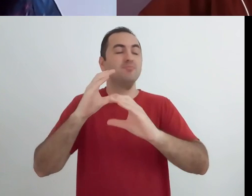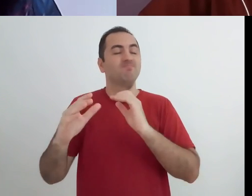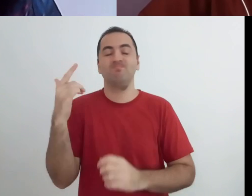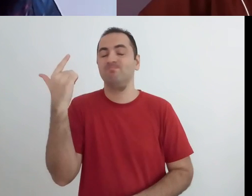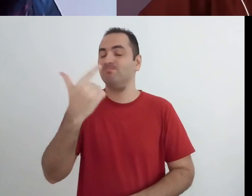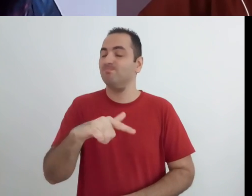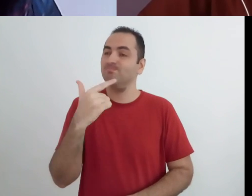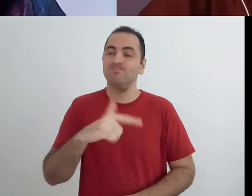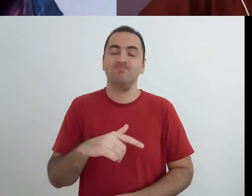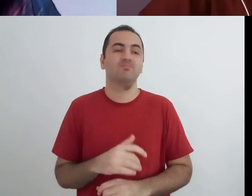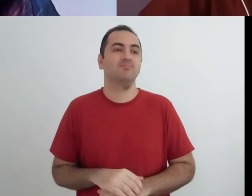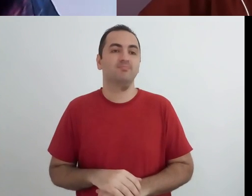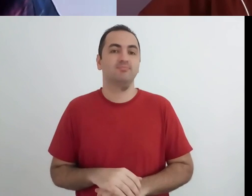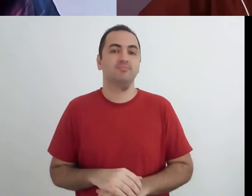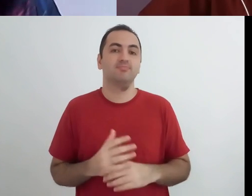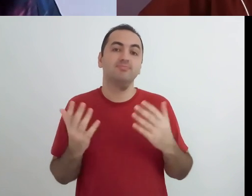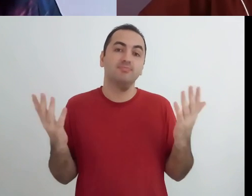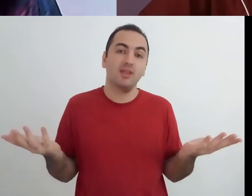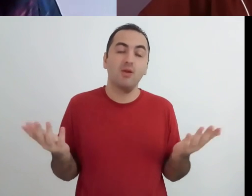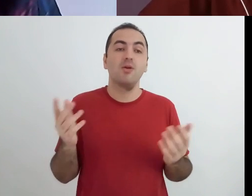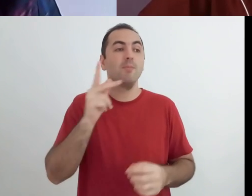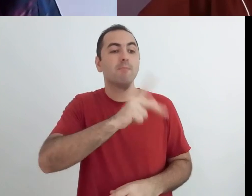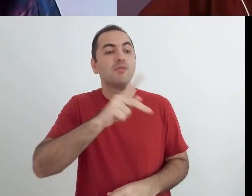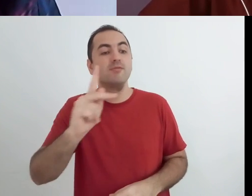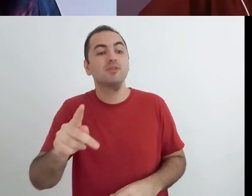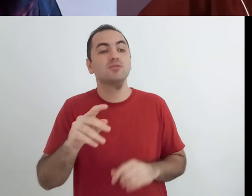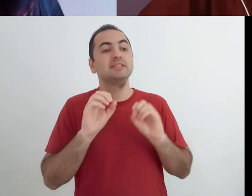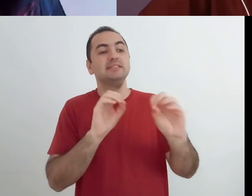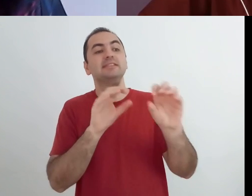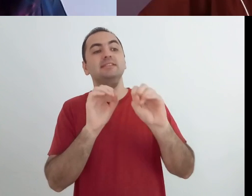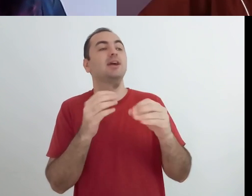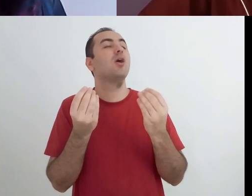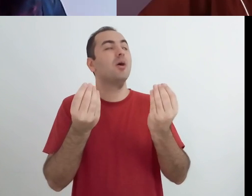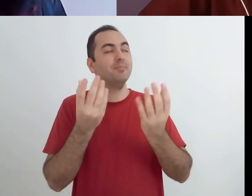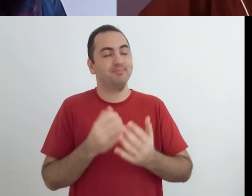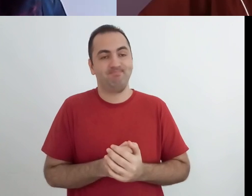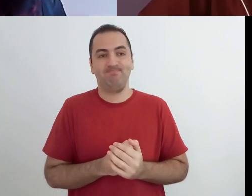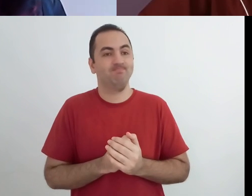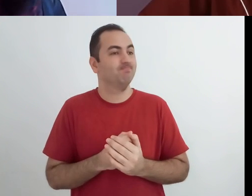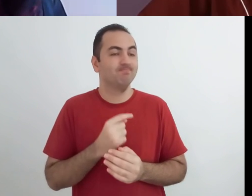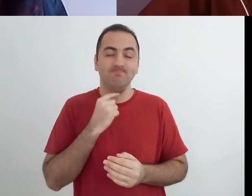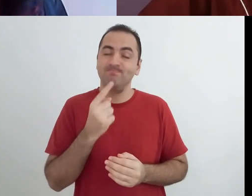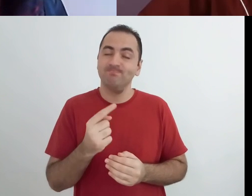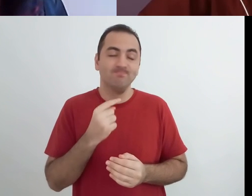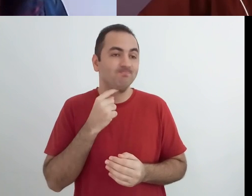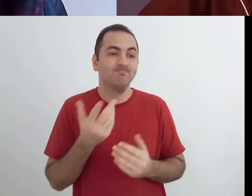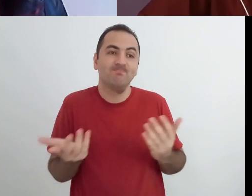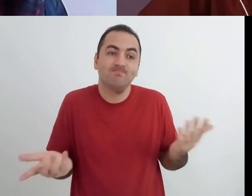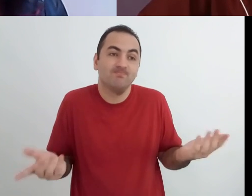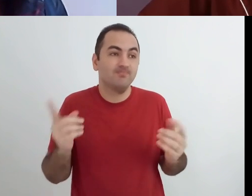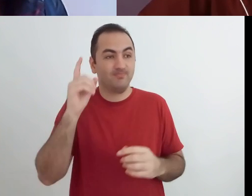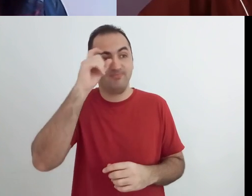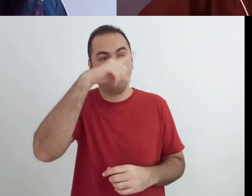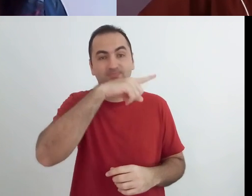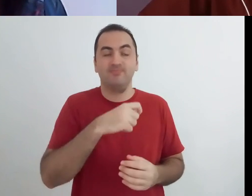como que na escola os professores vão transmitir conhecimento se ele nem tem como